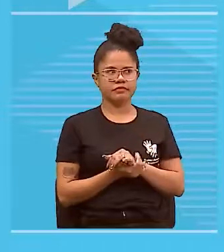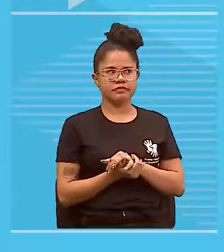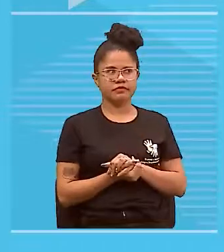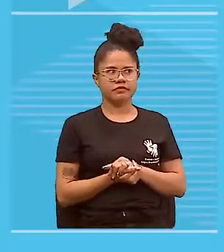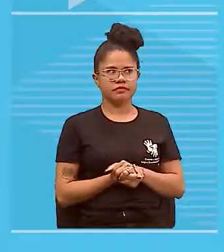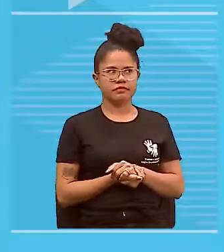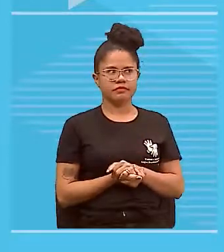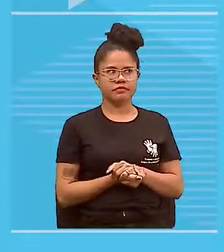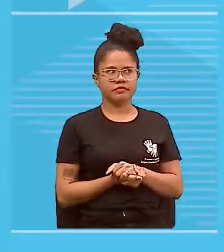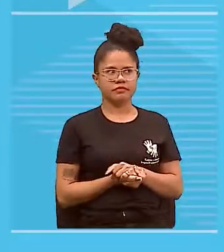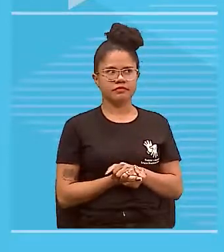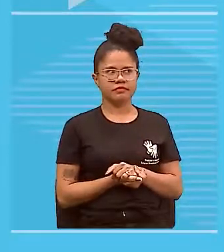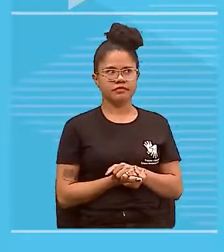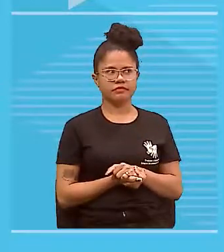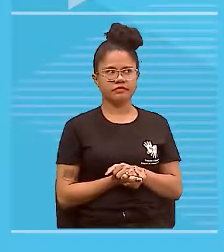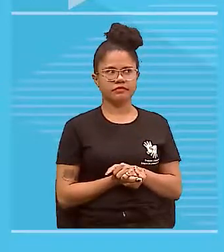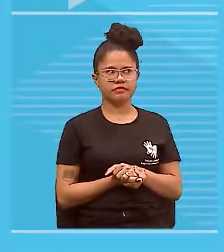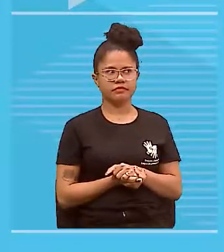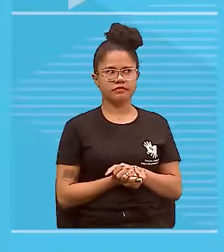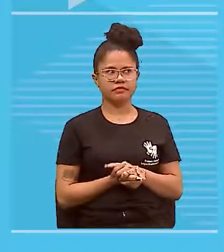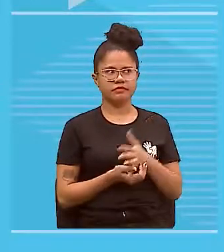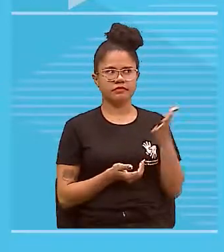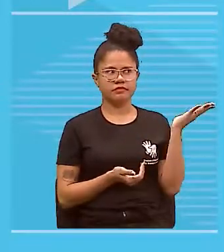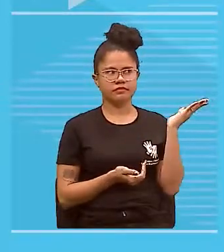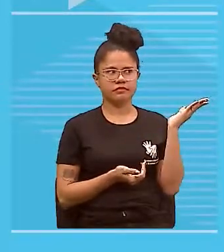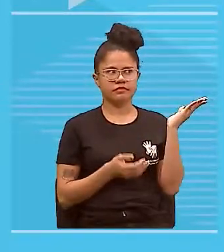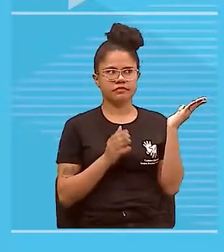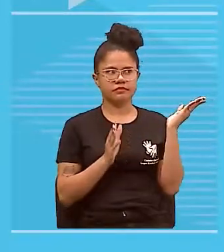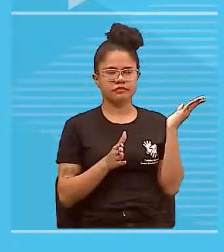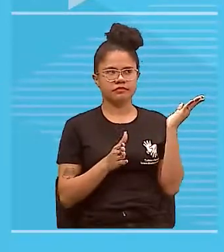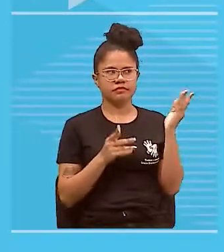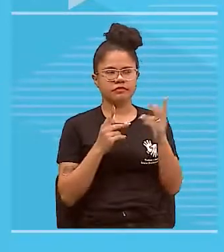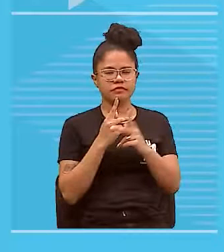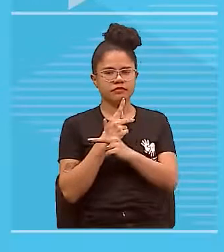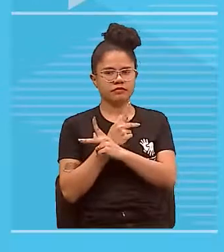o porquê atrai o pronome